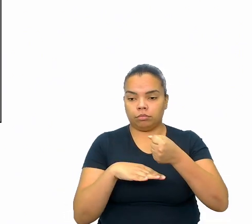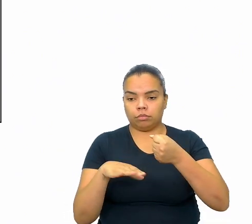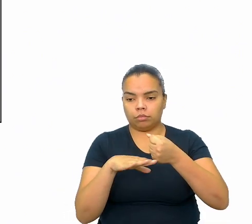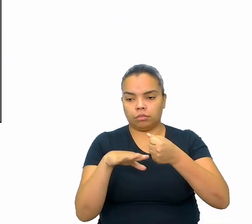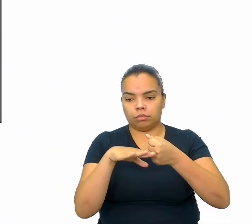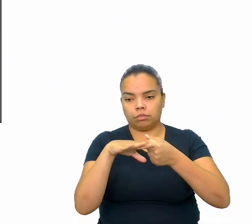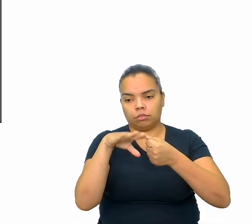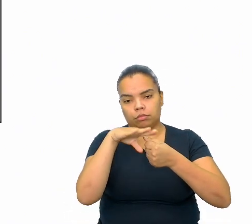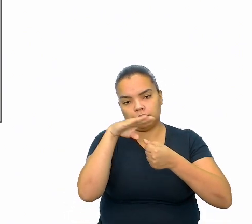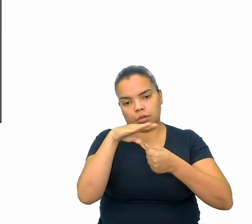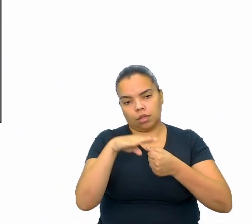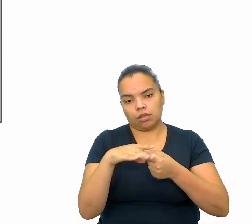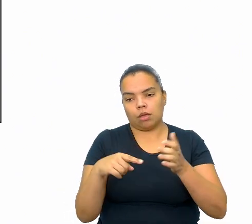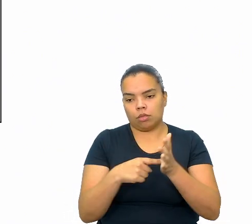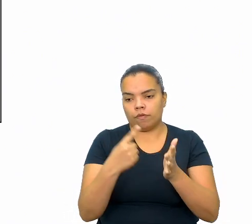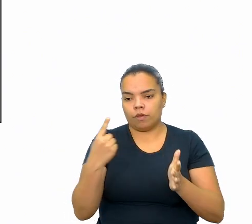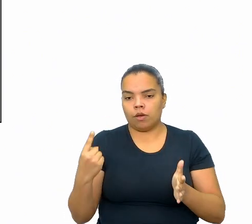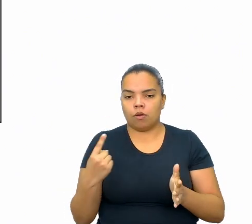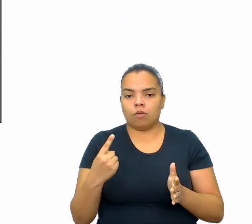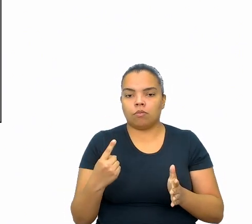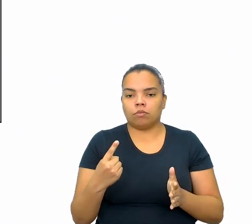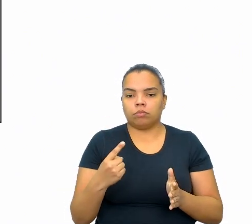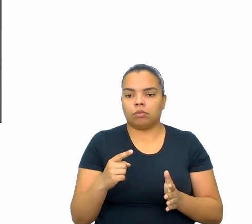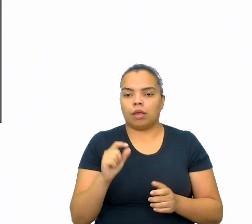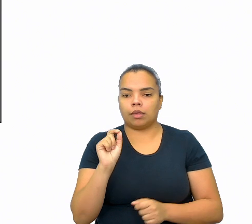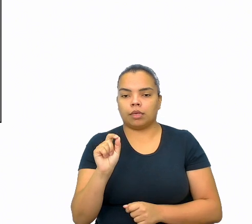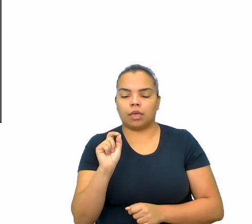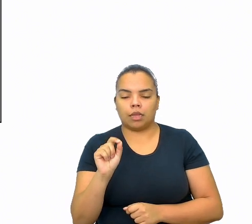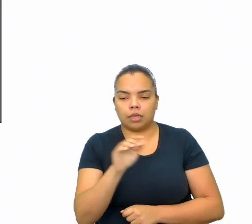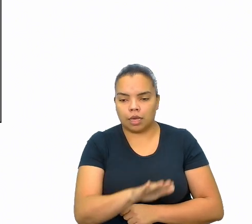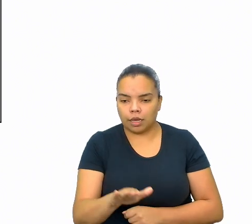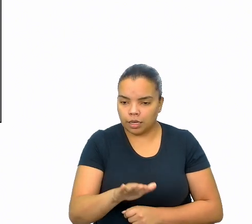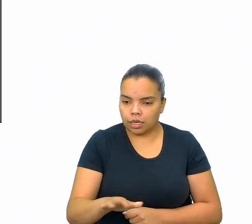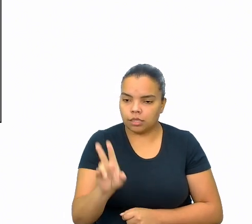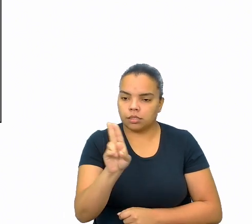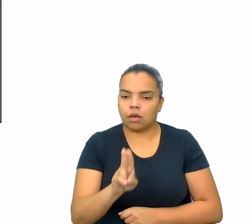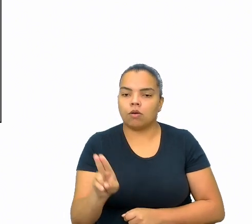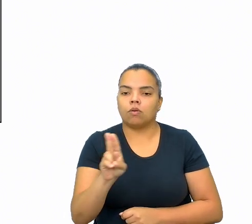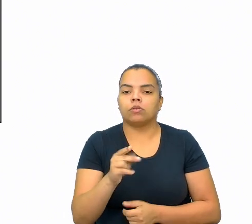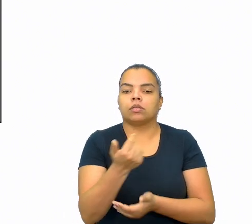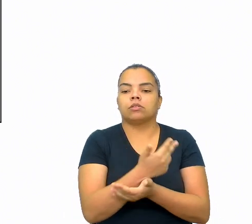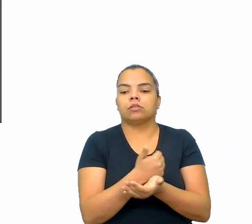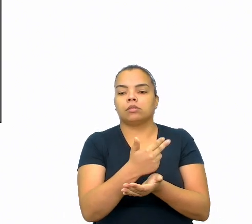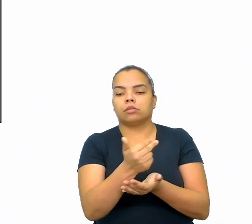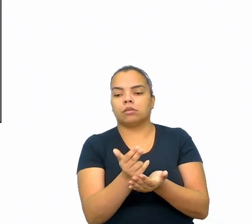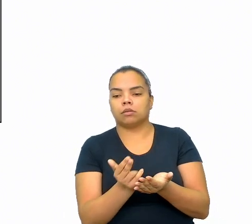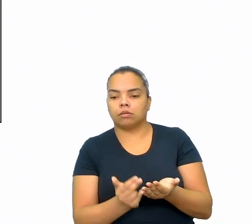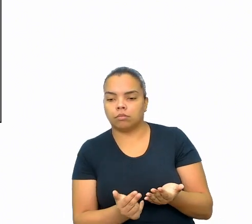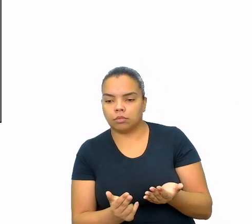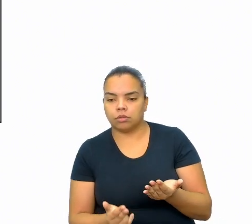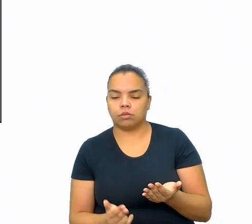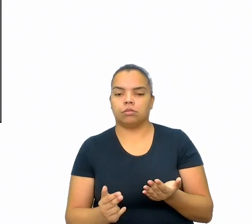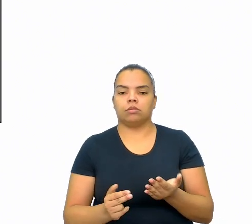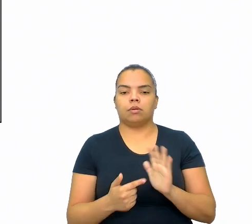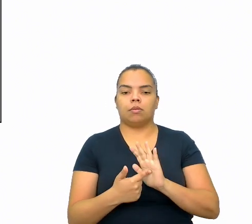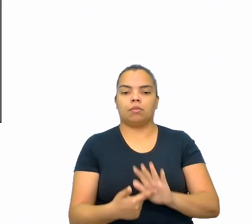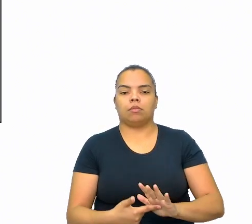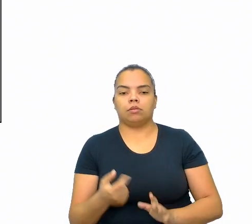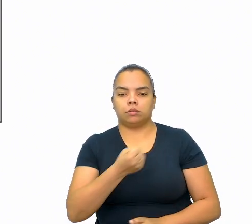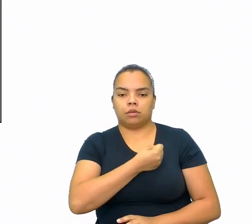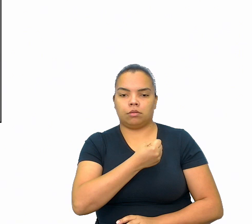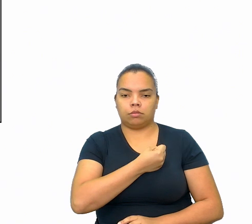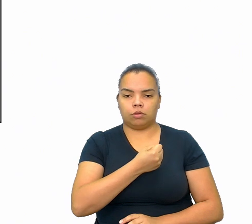O nível 1 é o mais rudimentar, né? Aquele que a criança utiliza-se de símbolos, onde ela